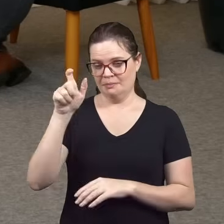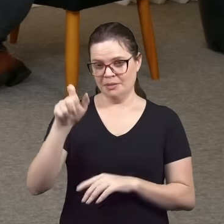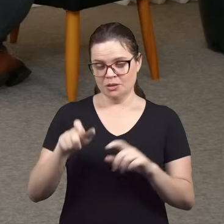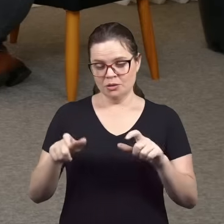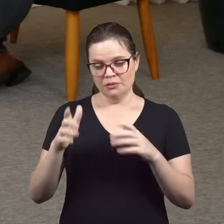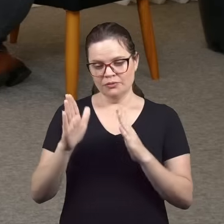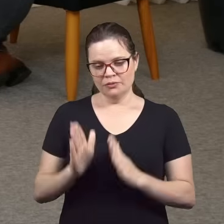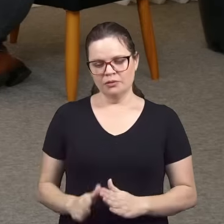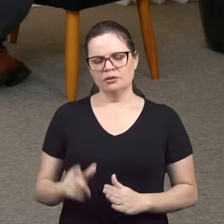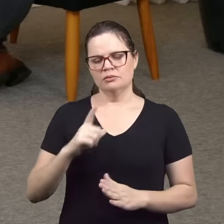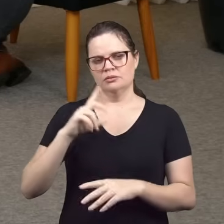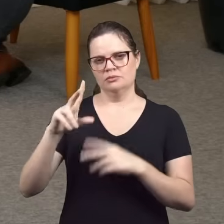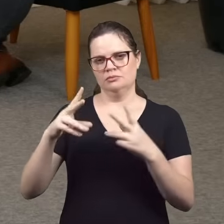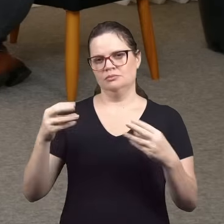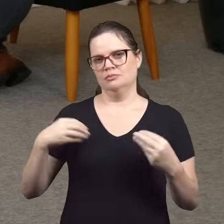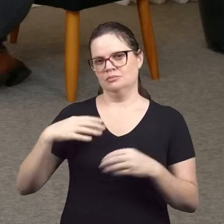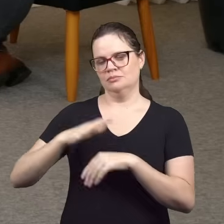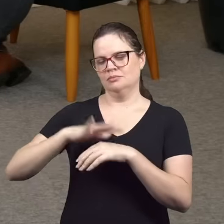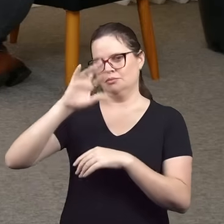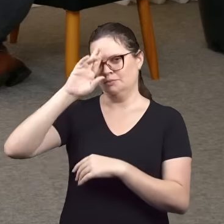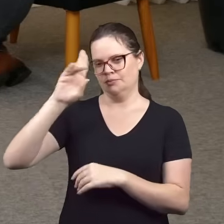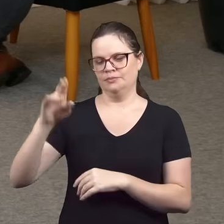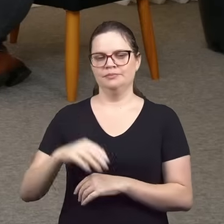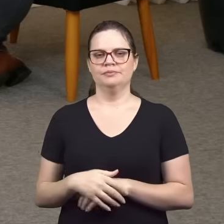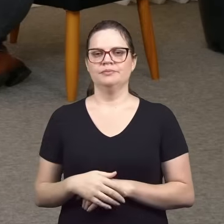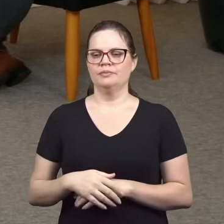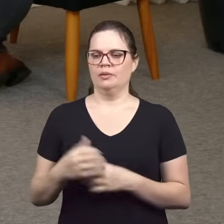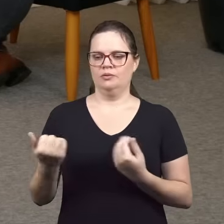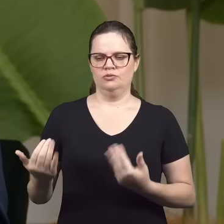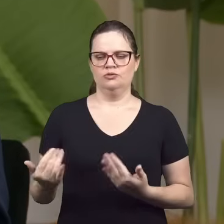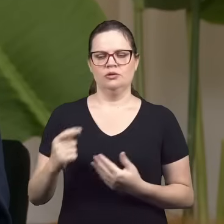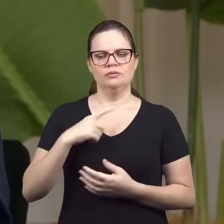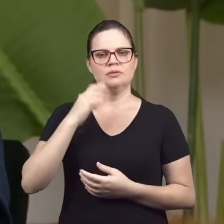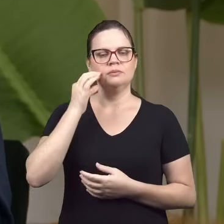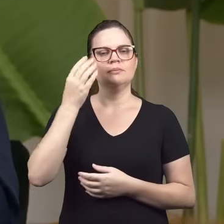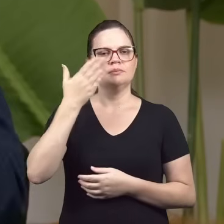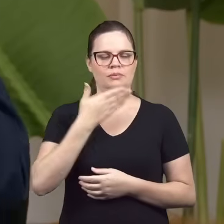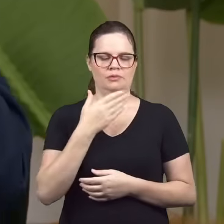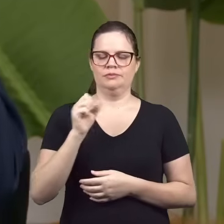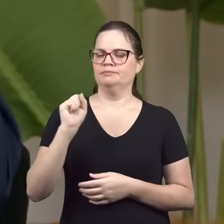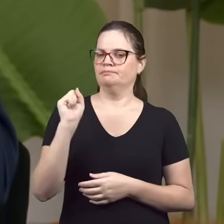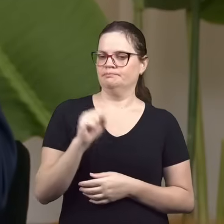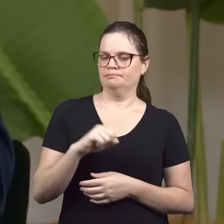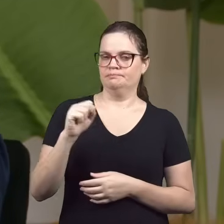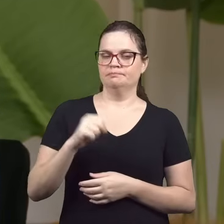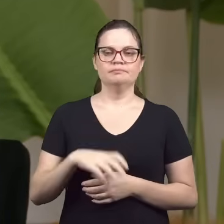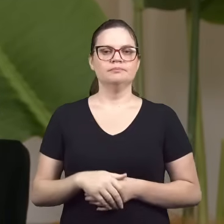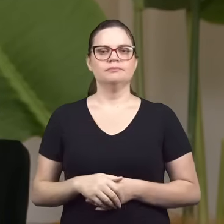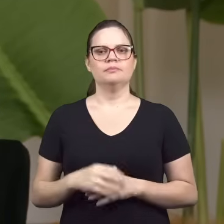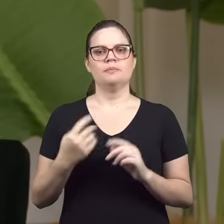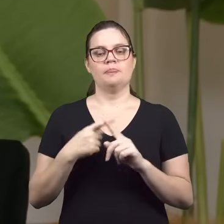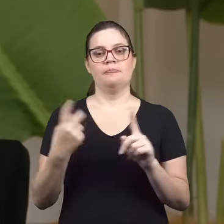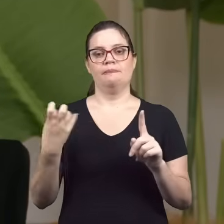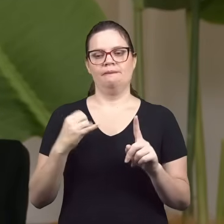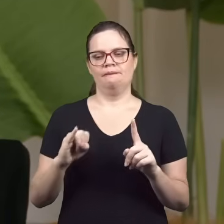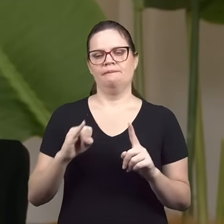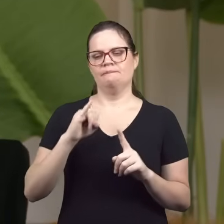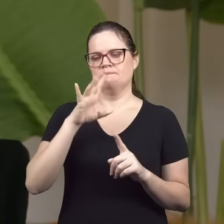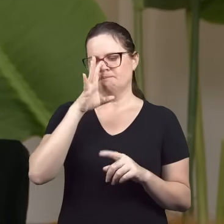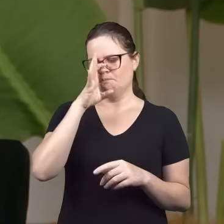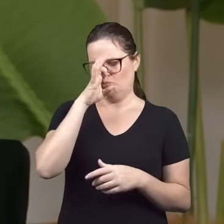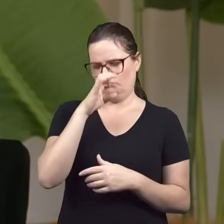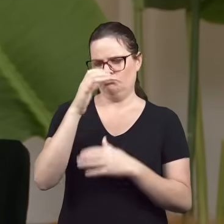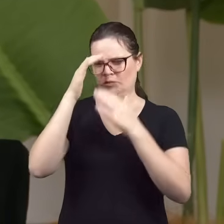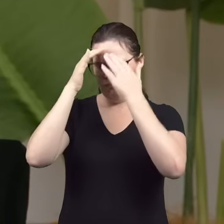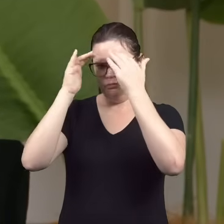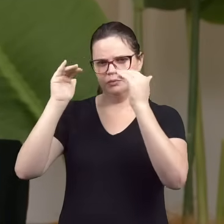recompensa da parte do Senhor. O jovem é provado, ele honrou o Senhor na sua decisão, na